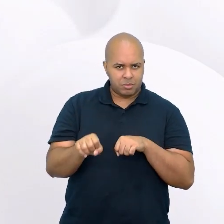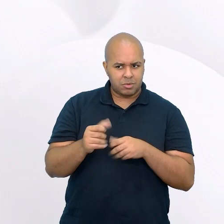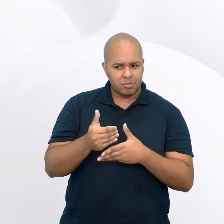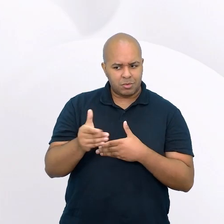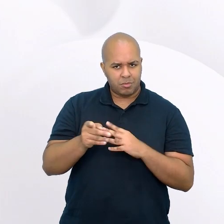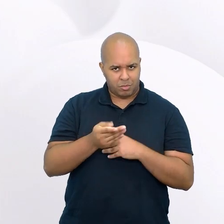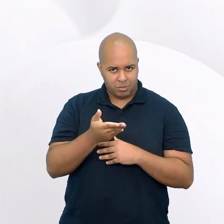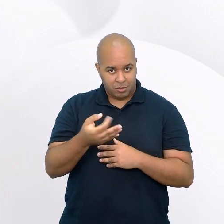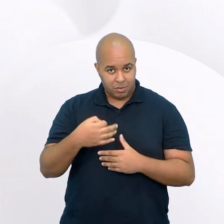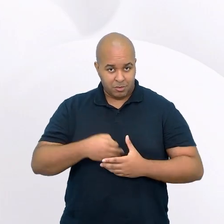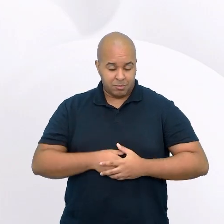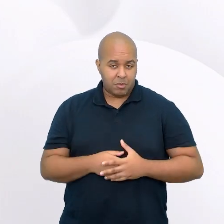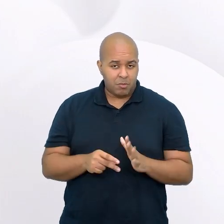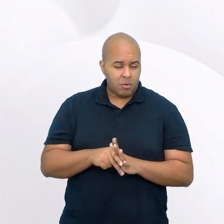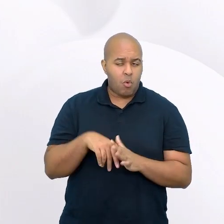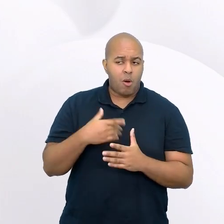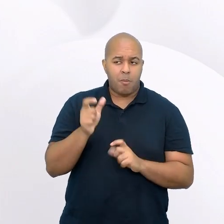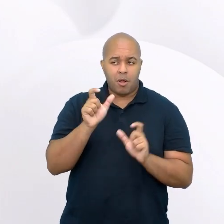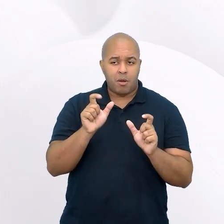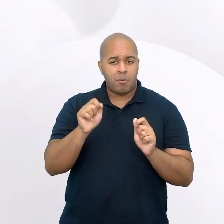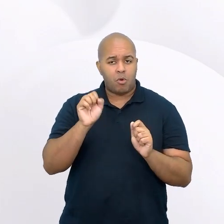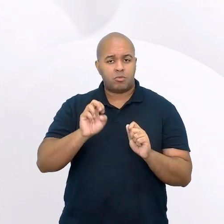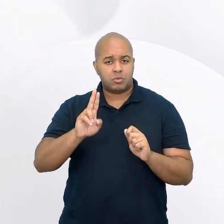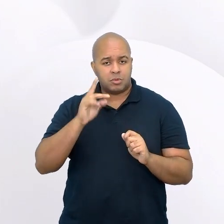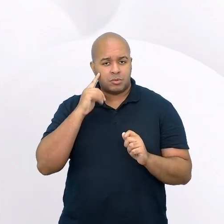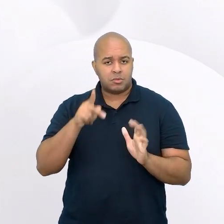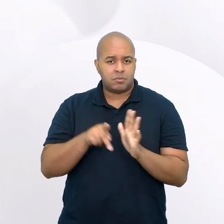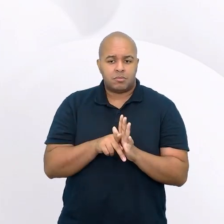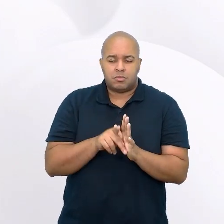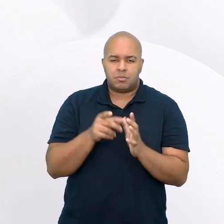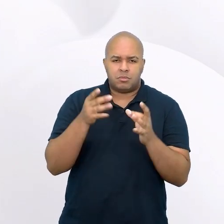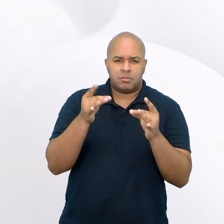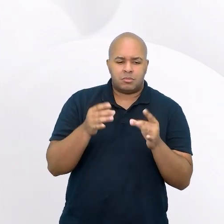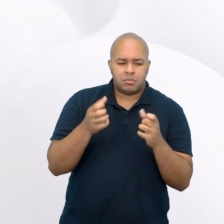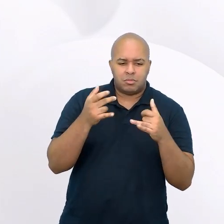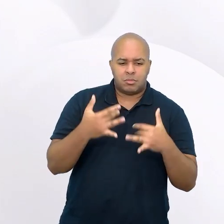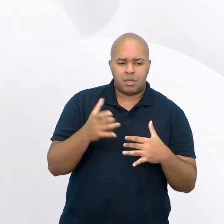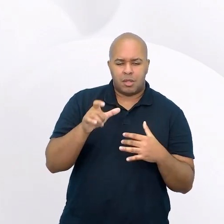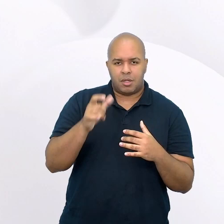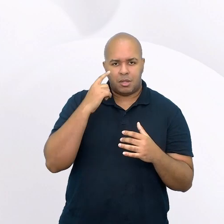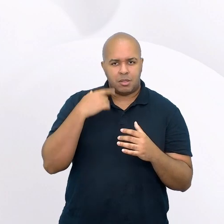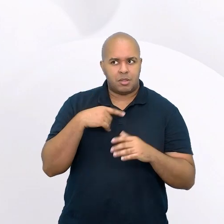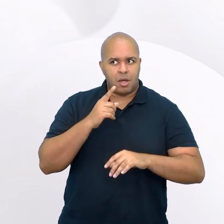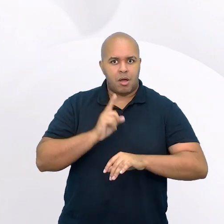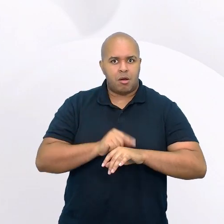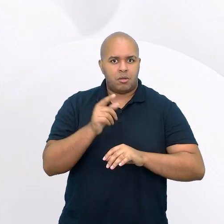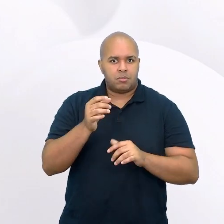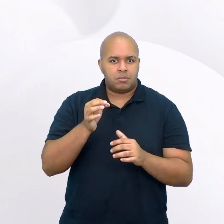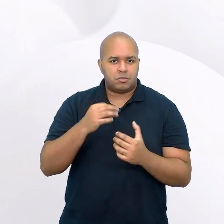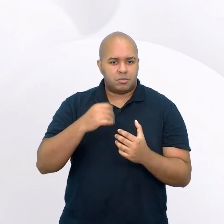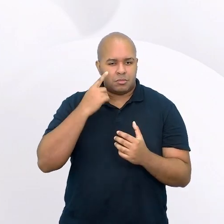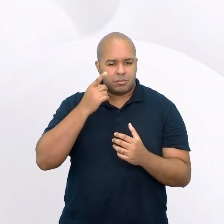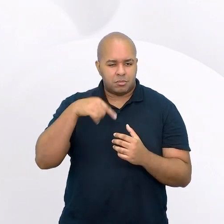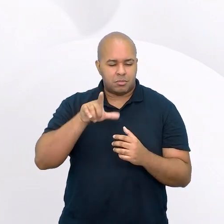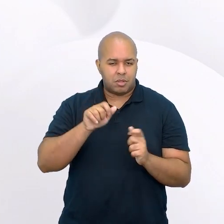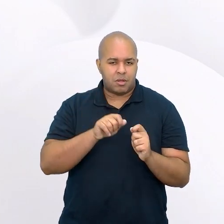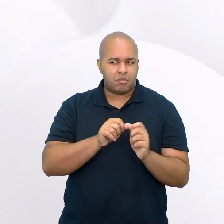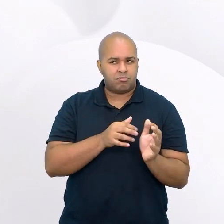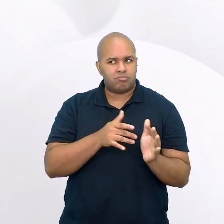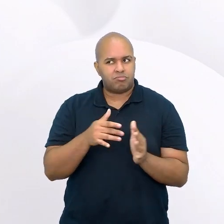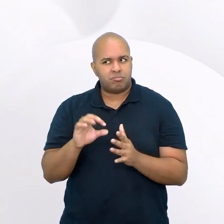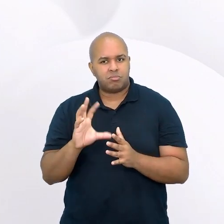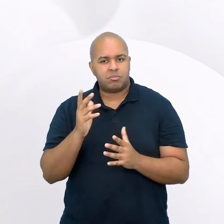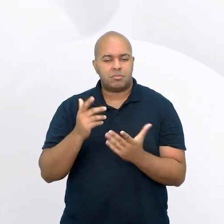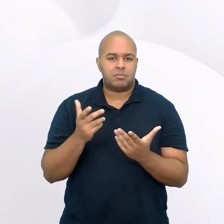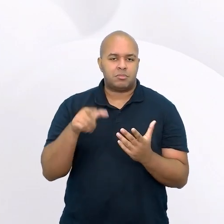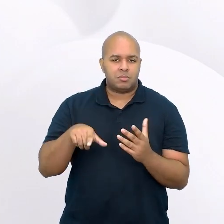inicial de vocês né que palavra poderia ser utilizada para descrever esse momento que vocês passaram